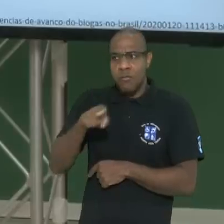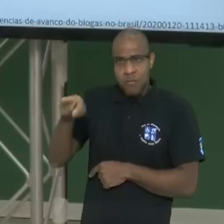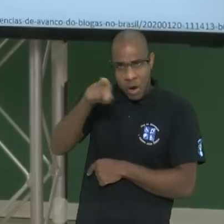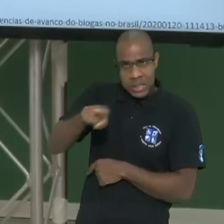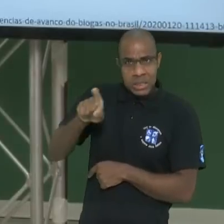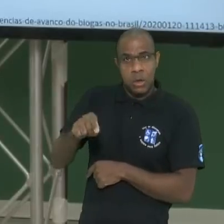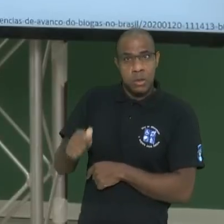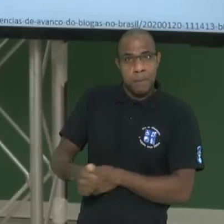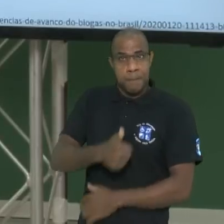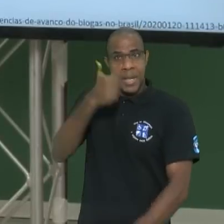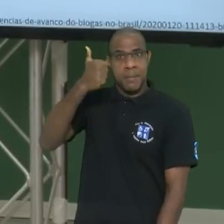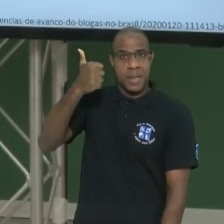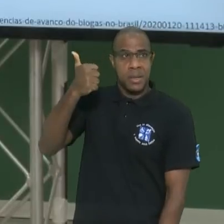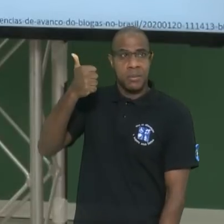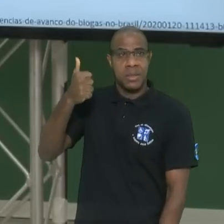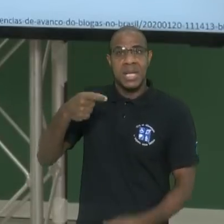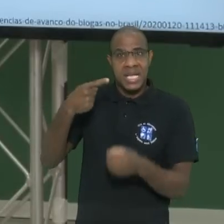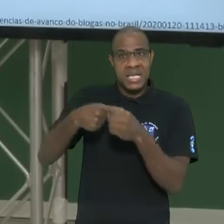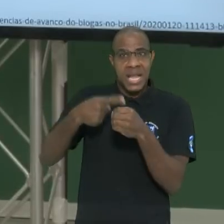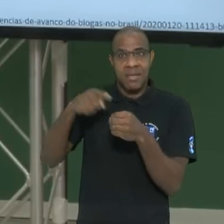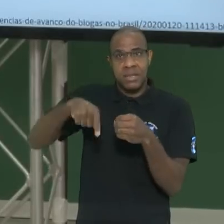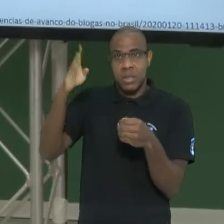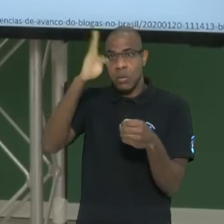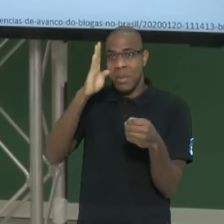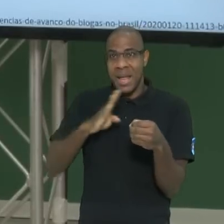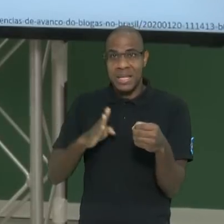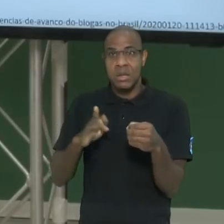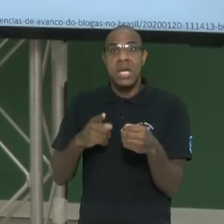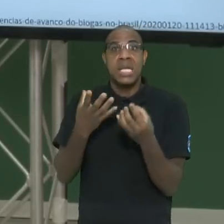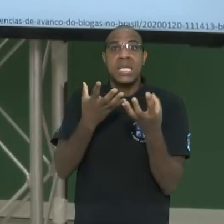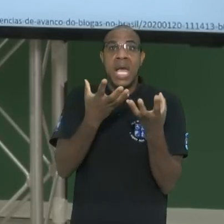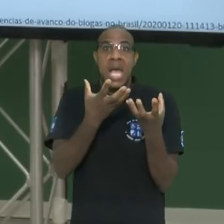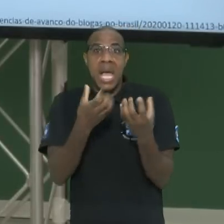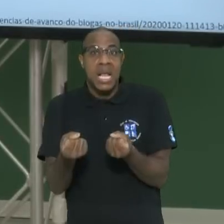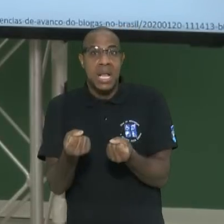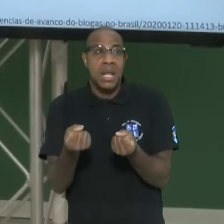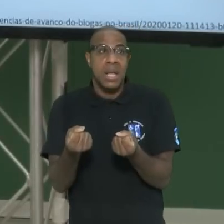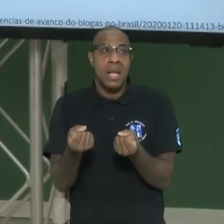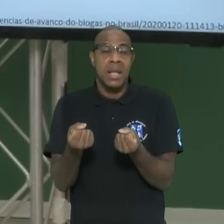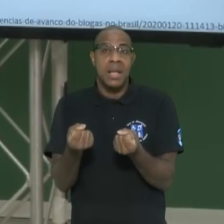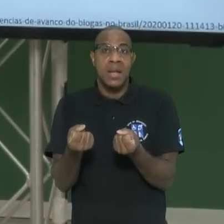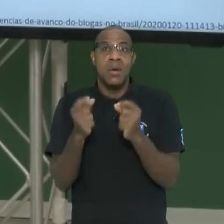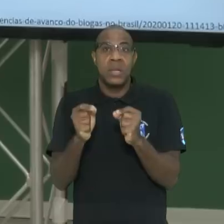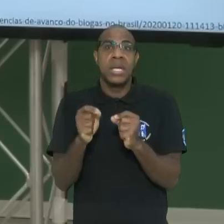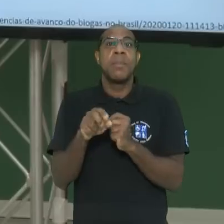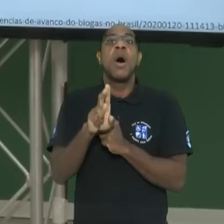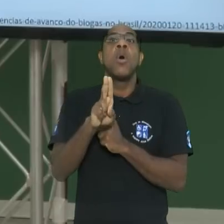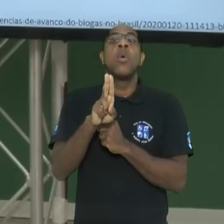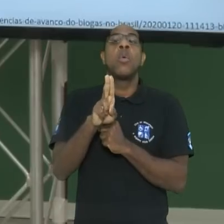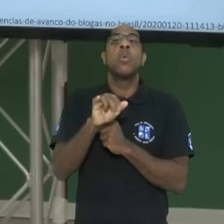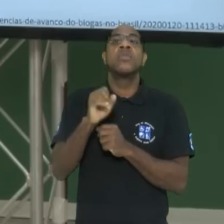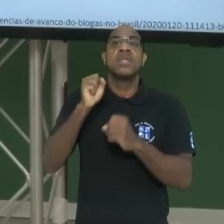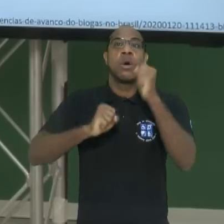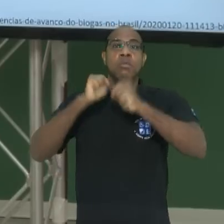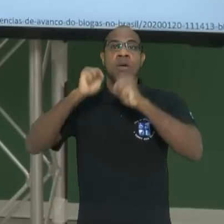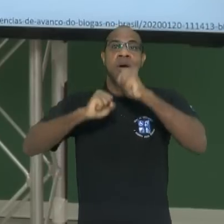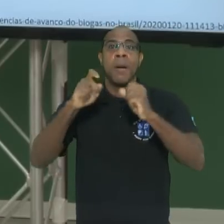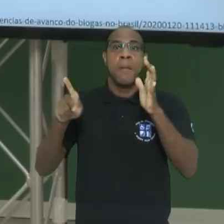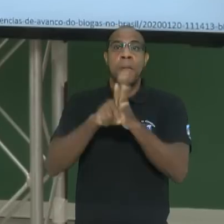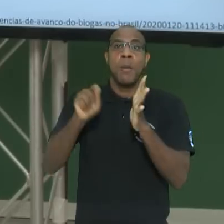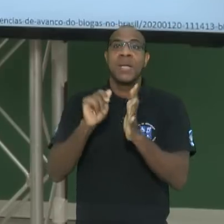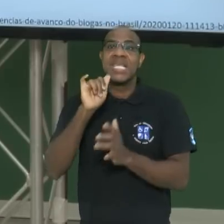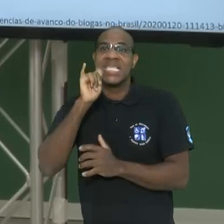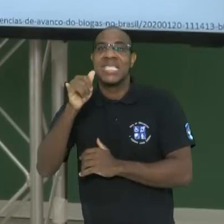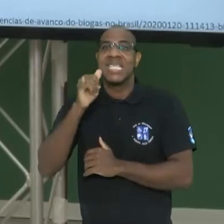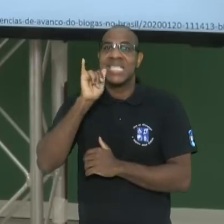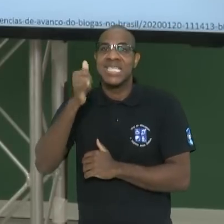a primeira cidade do Brasil que recebeu uma mini usina de produção de